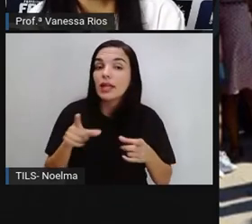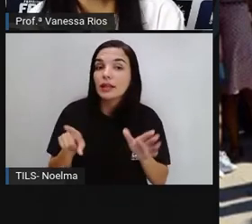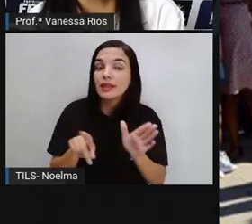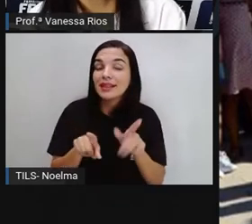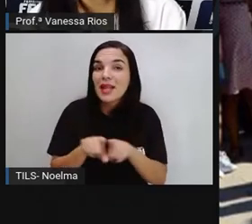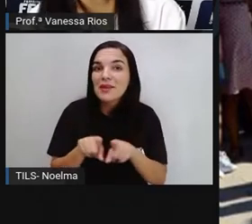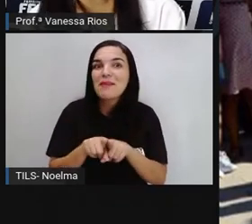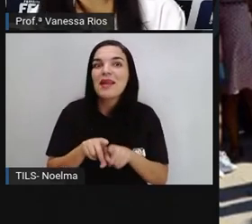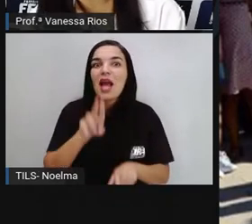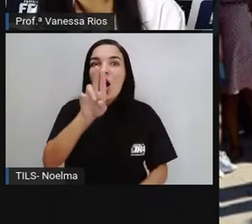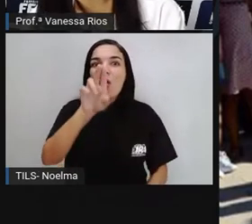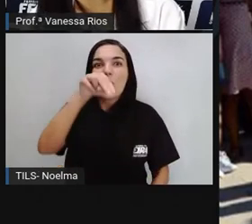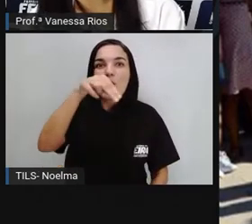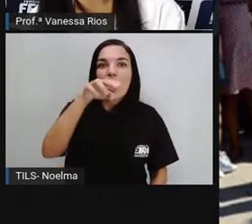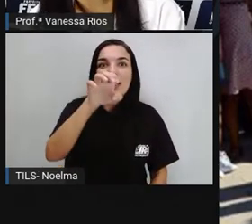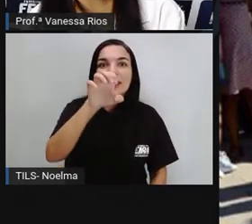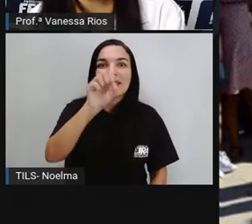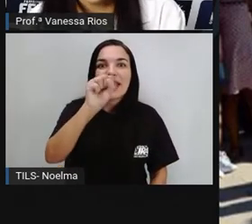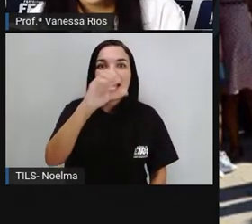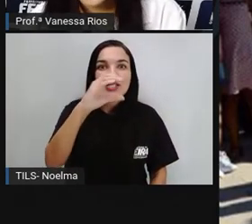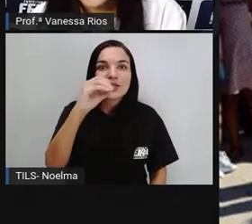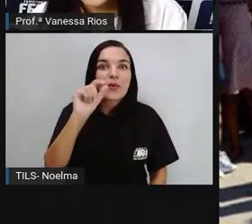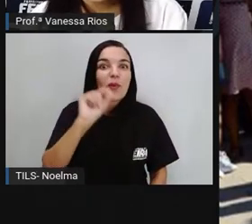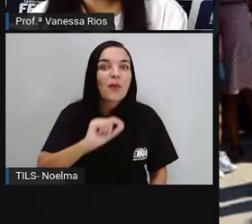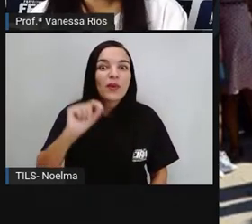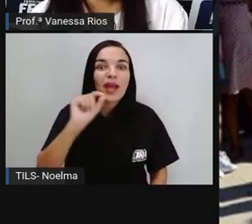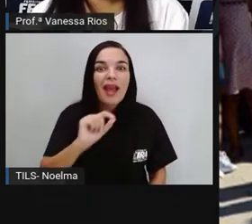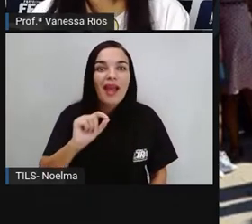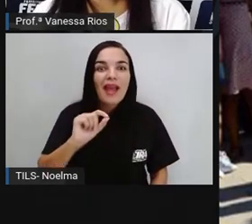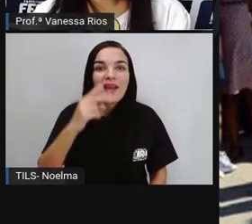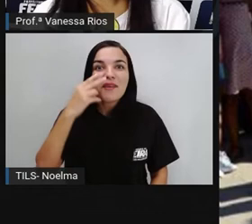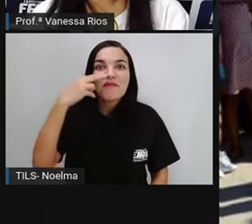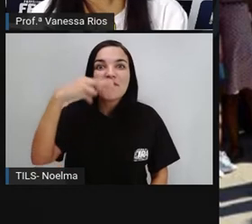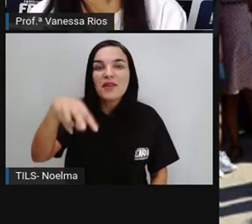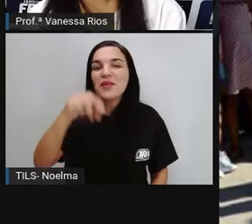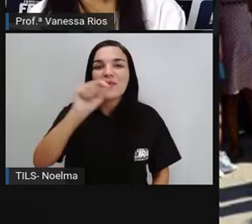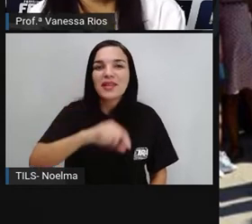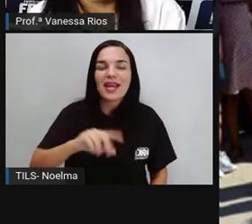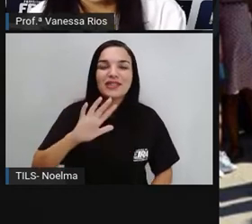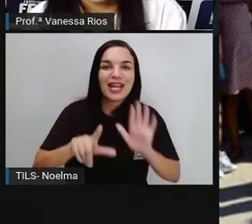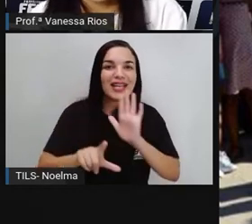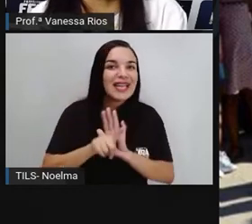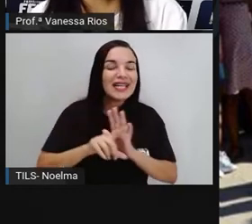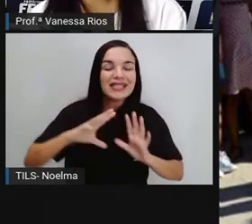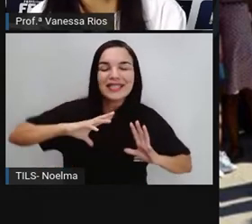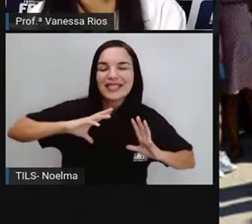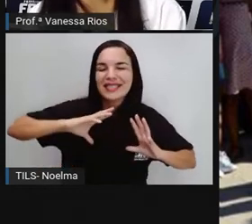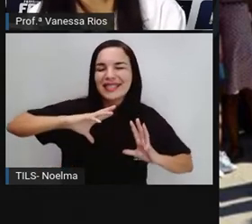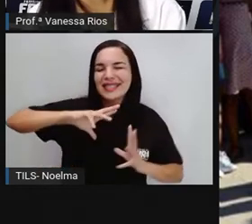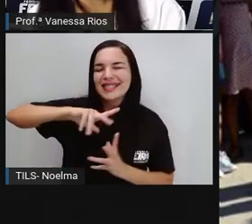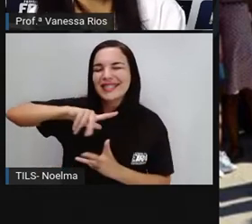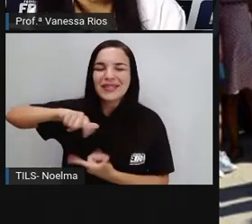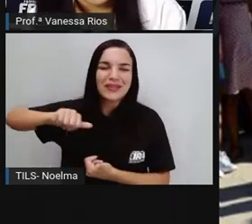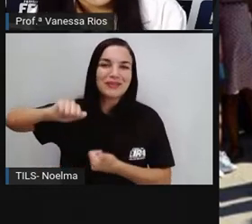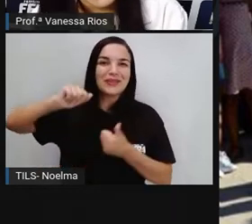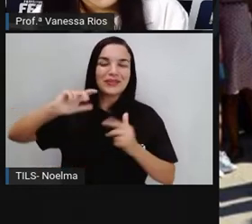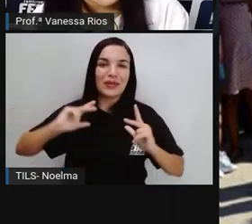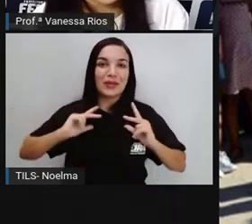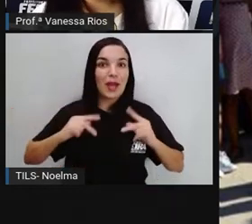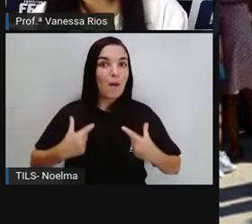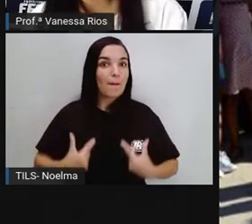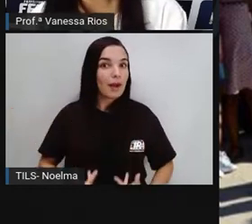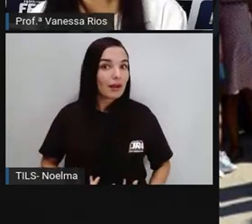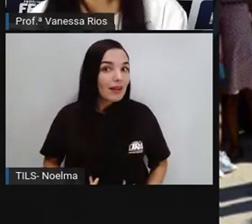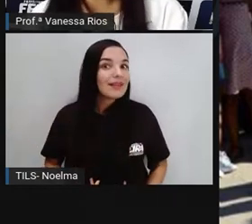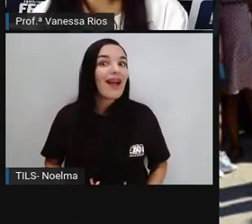pela Unesco como um patrimônio da humanidade. Então, a capoeira não acontece só aqui, acontece em toda a Bahia,